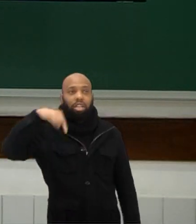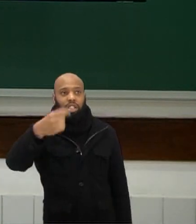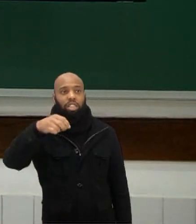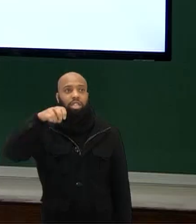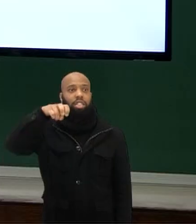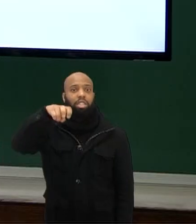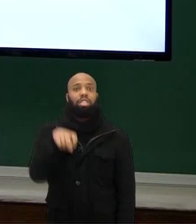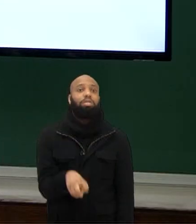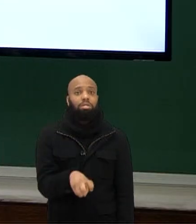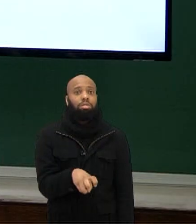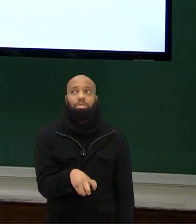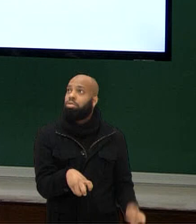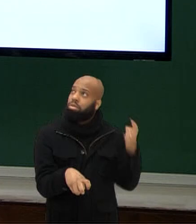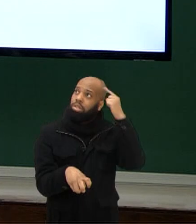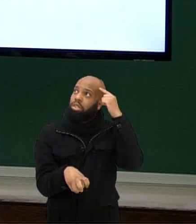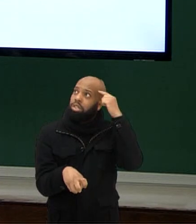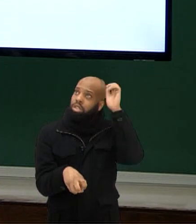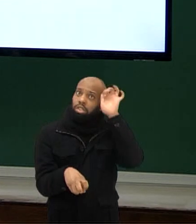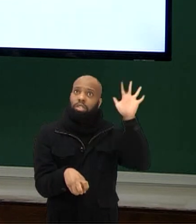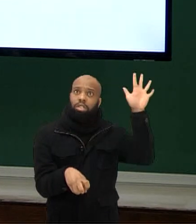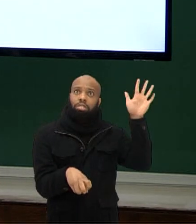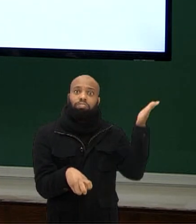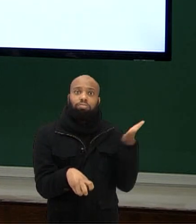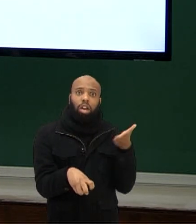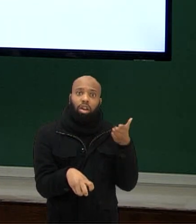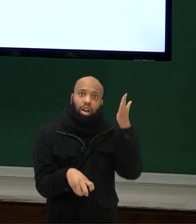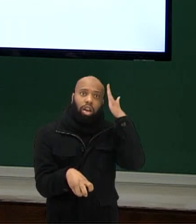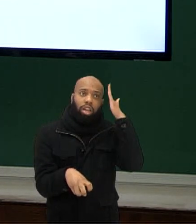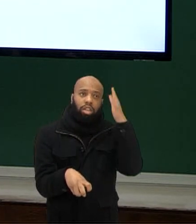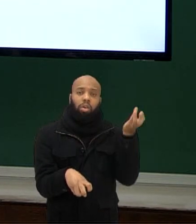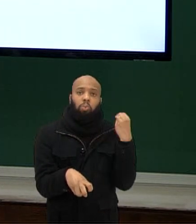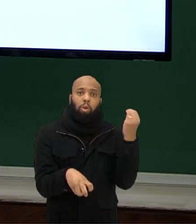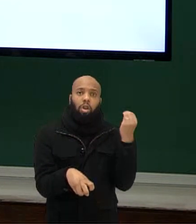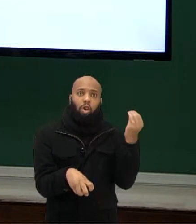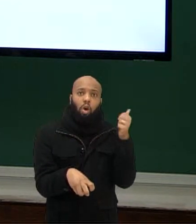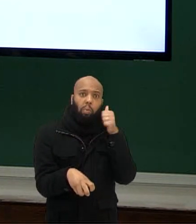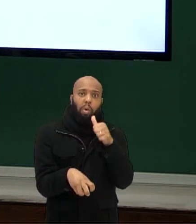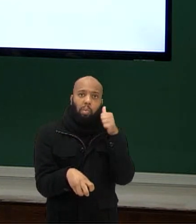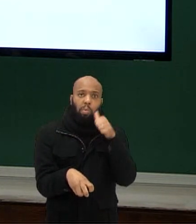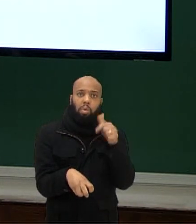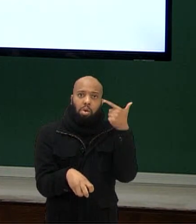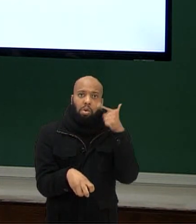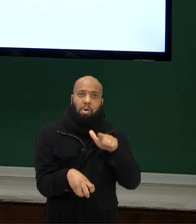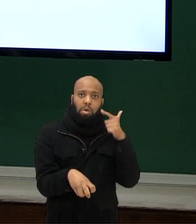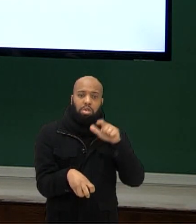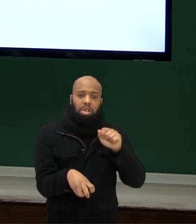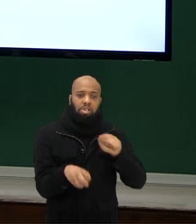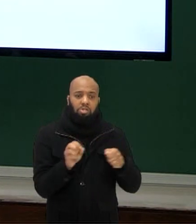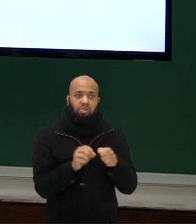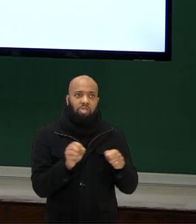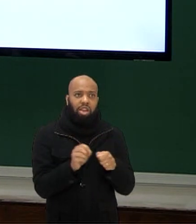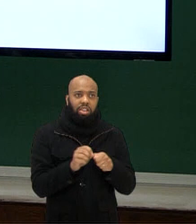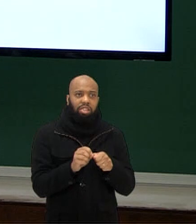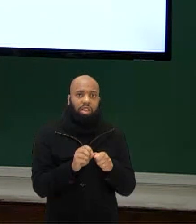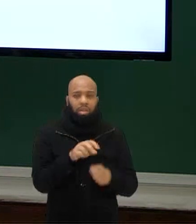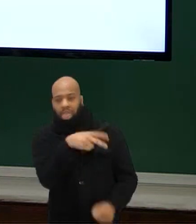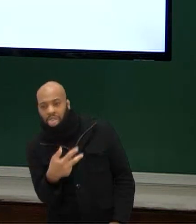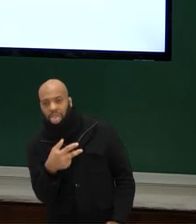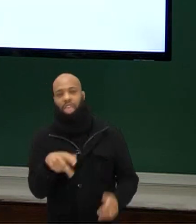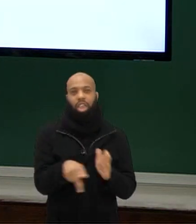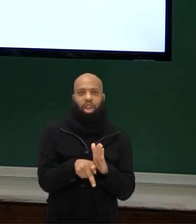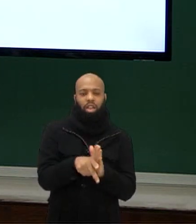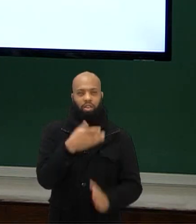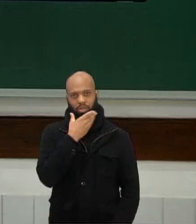sentou pensativo e disse: agora sei como as mulheres podem desequilibrar um